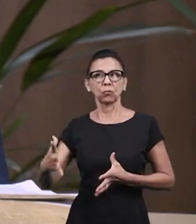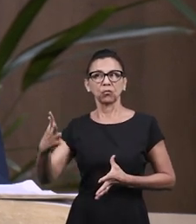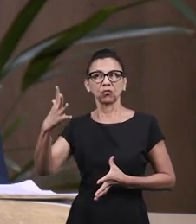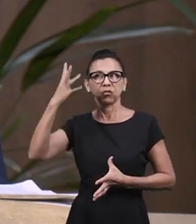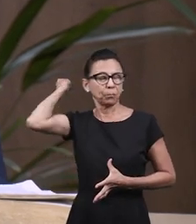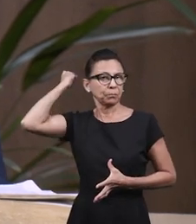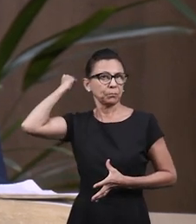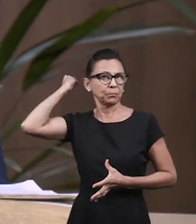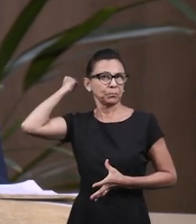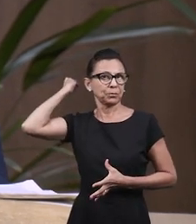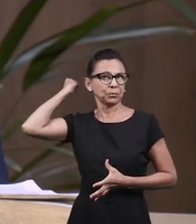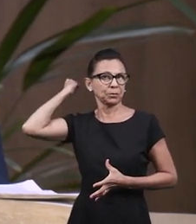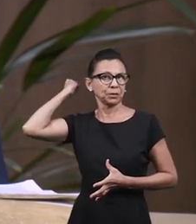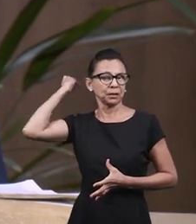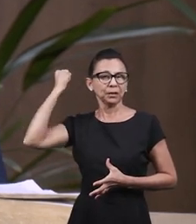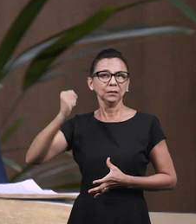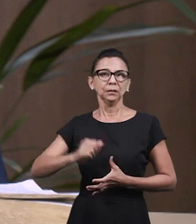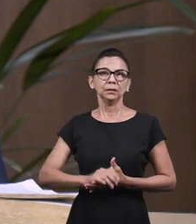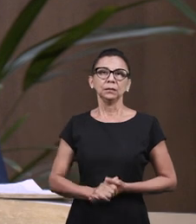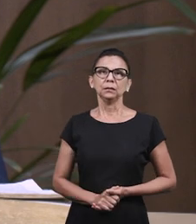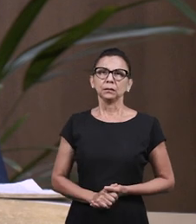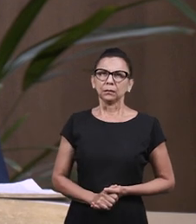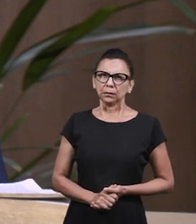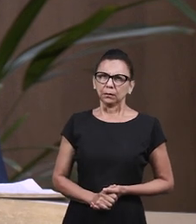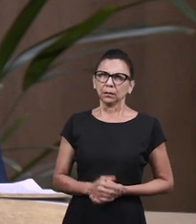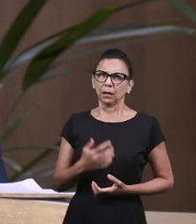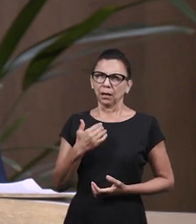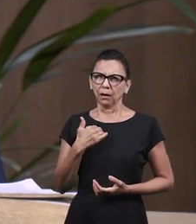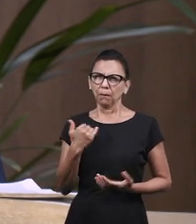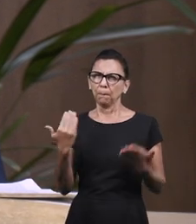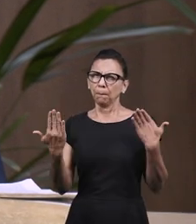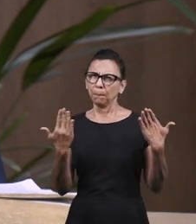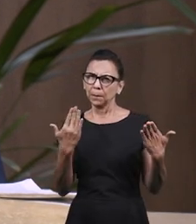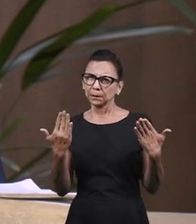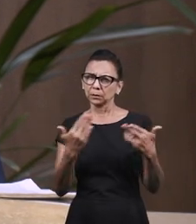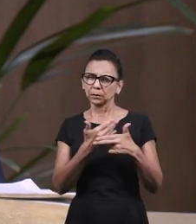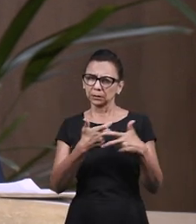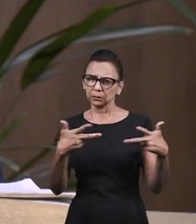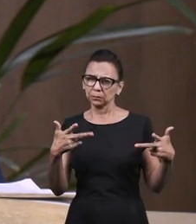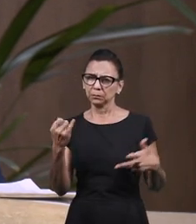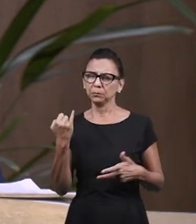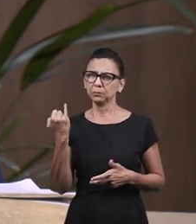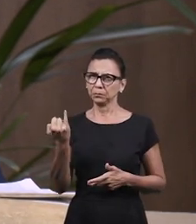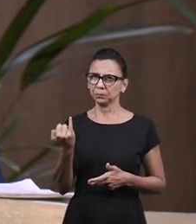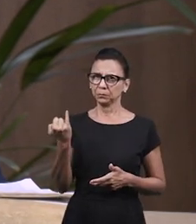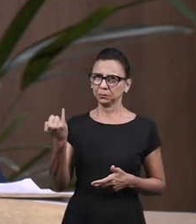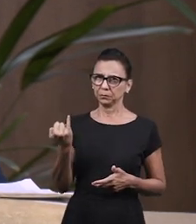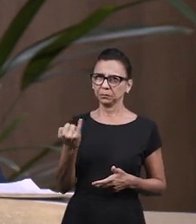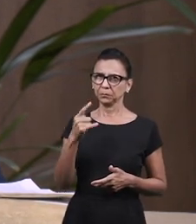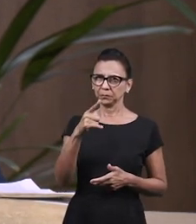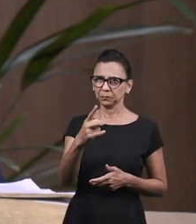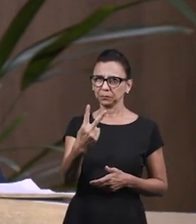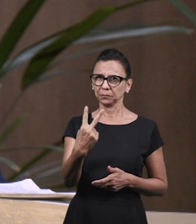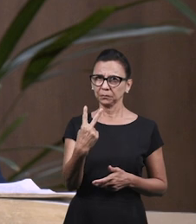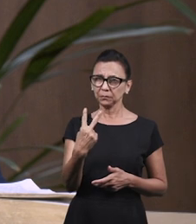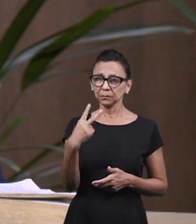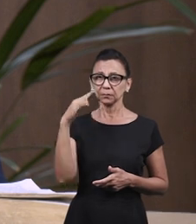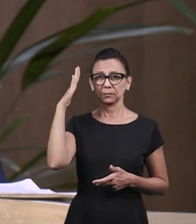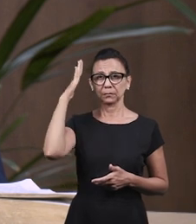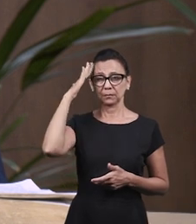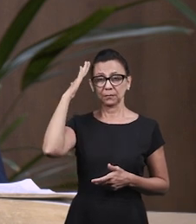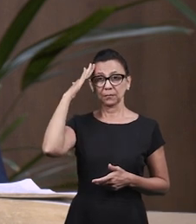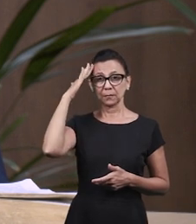é astronômica. Eu gostaria de fazer algumas comparações, porque é importante para os irmãos que estão